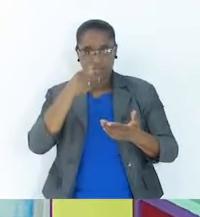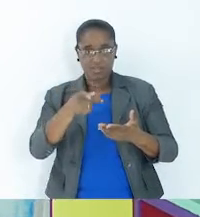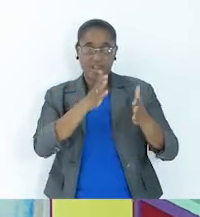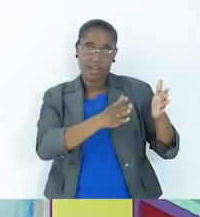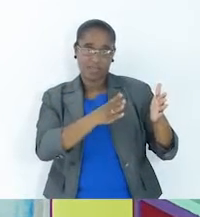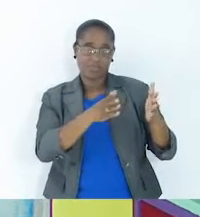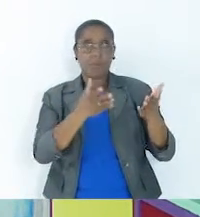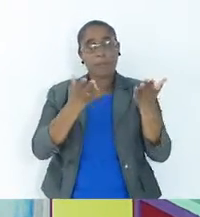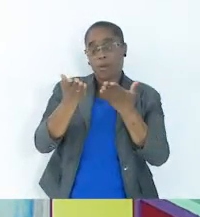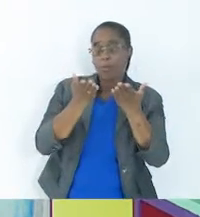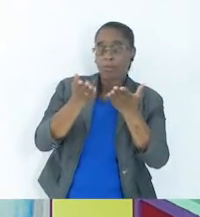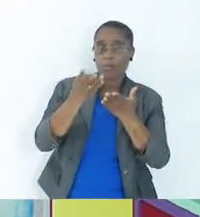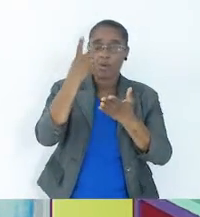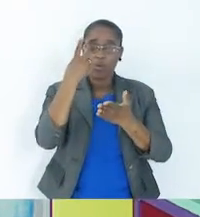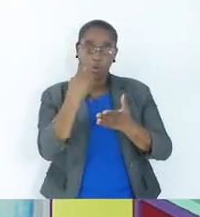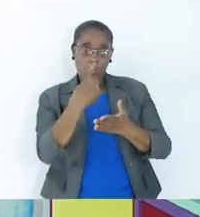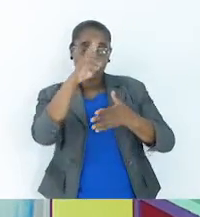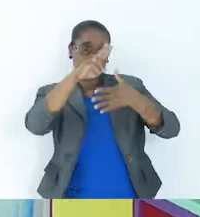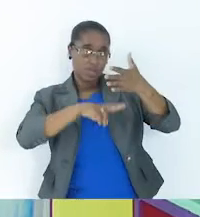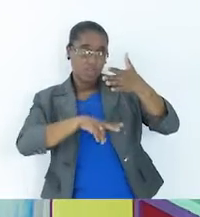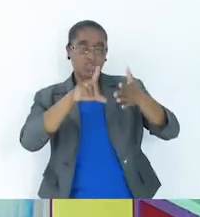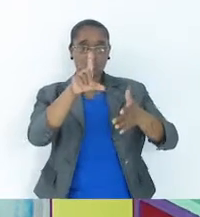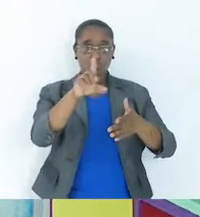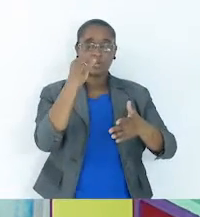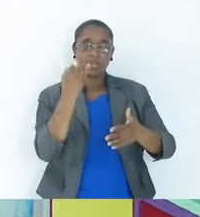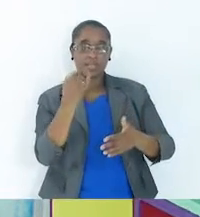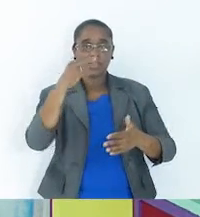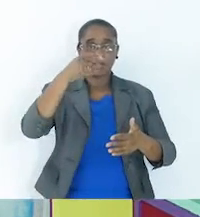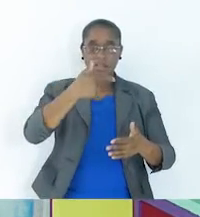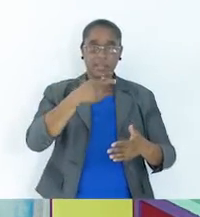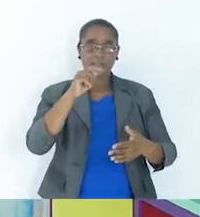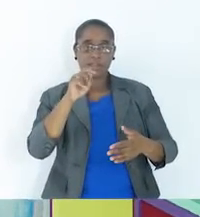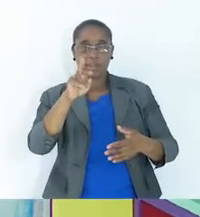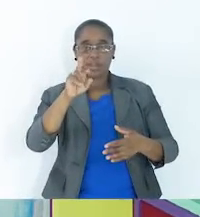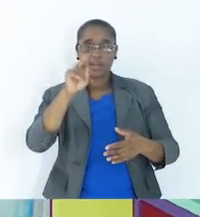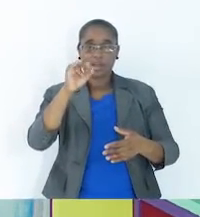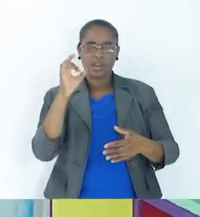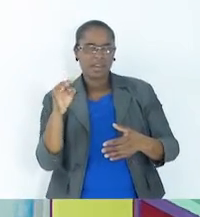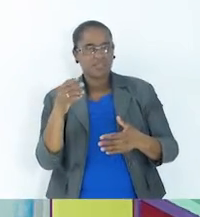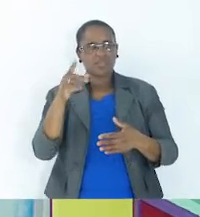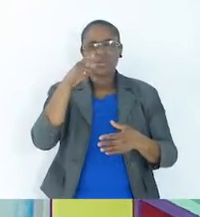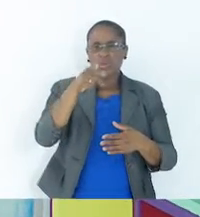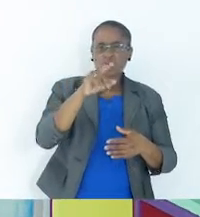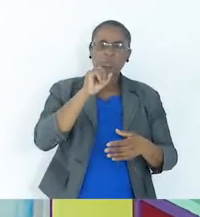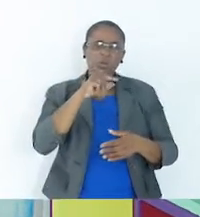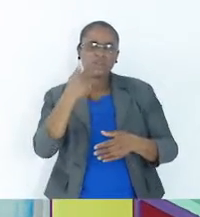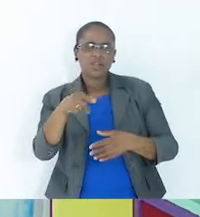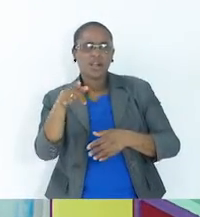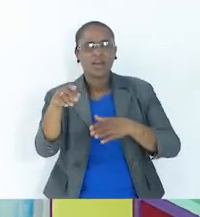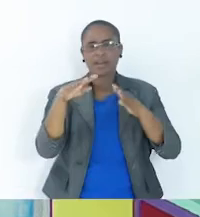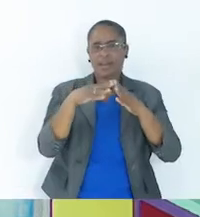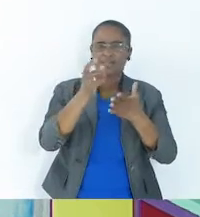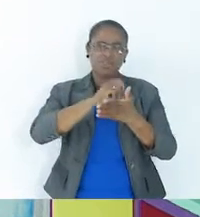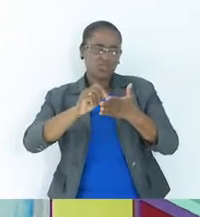literário, certas vezes tu podes estar lá em casa a escrever numa folha de papel, suavemente, usando as tuas ideias, não é